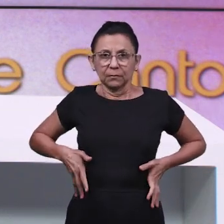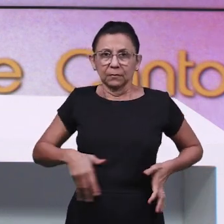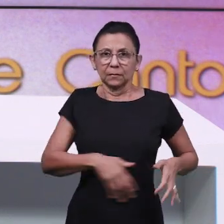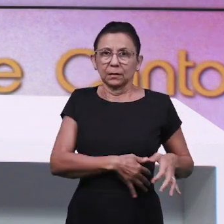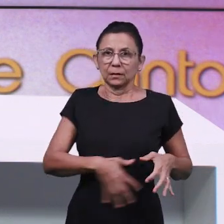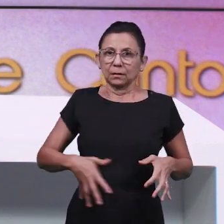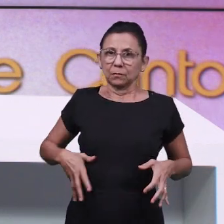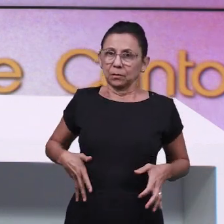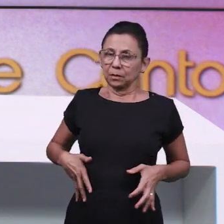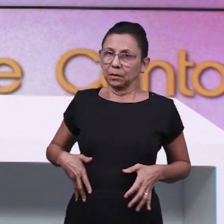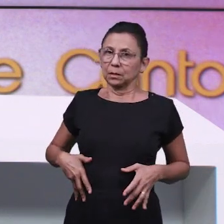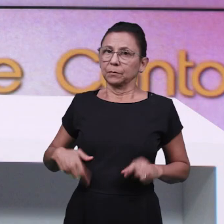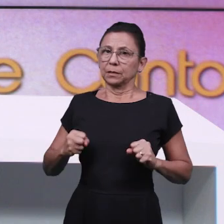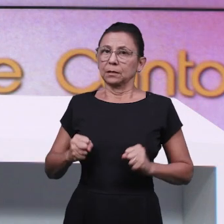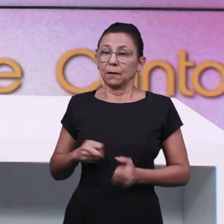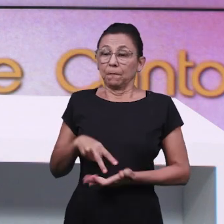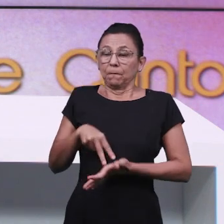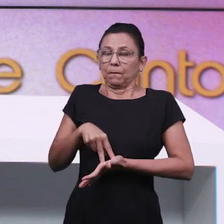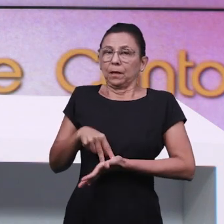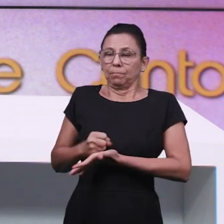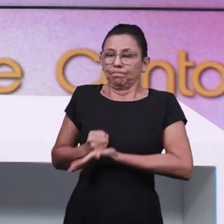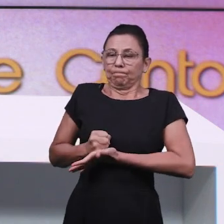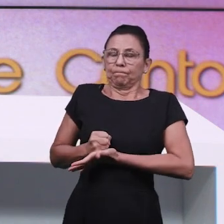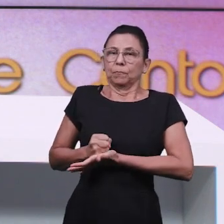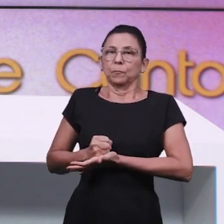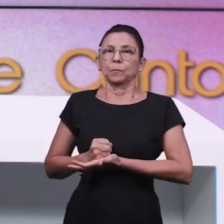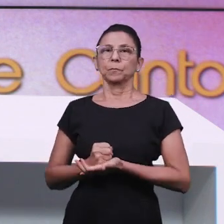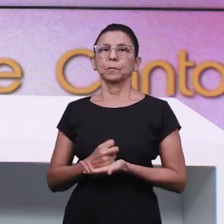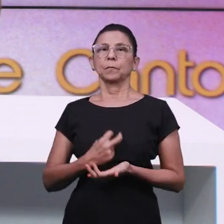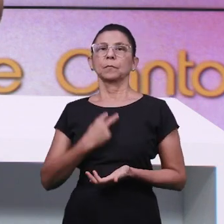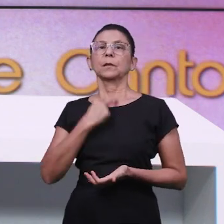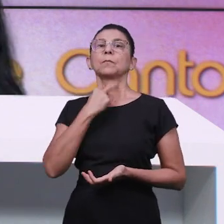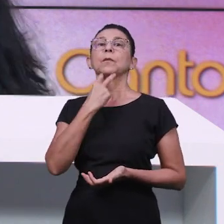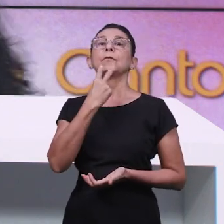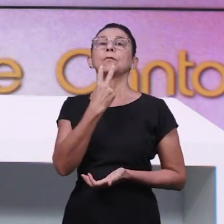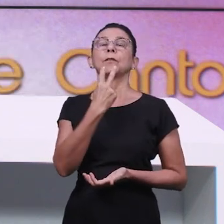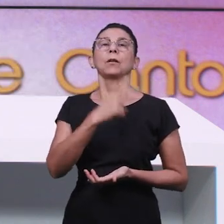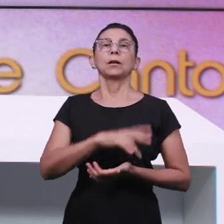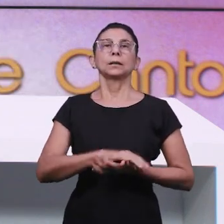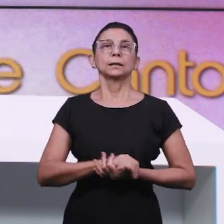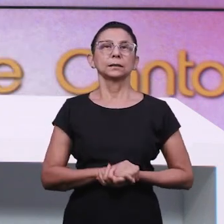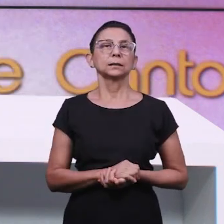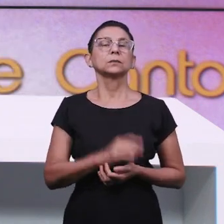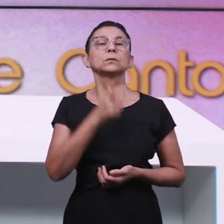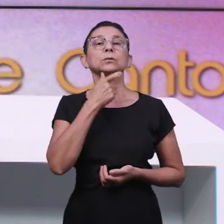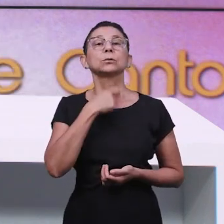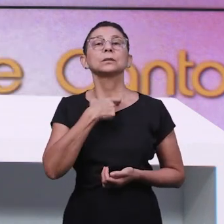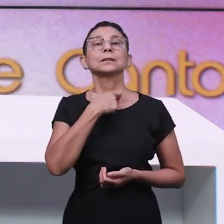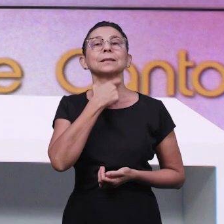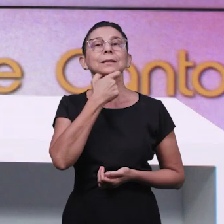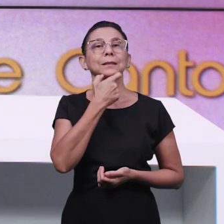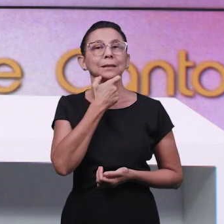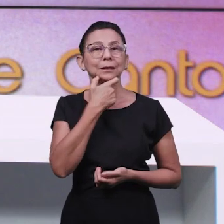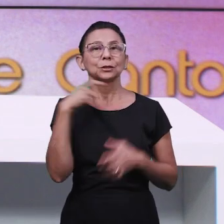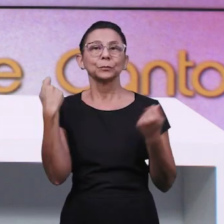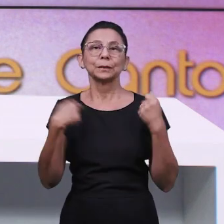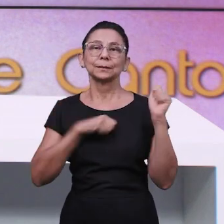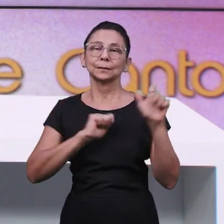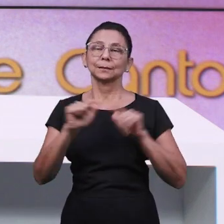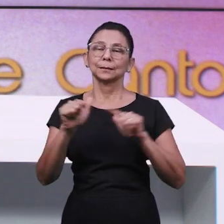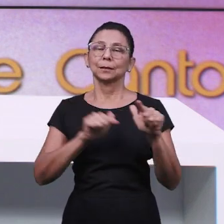intensidade necessária para o trabalho da produção vocal. Então, toda a estrutura de laringe, ela precisa